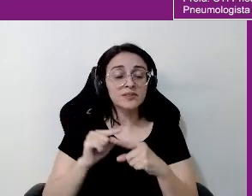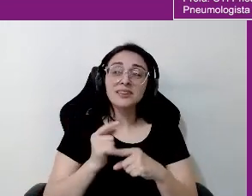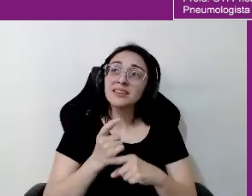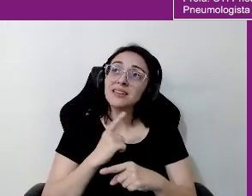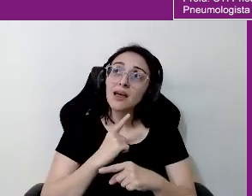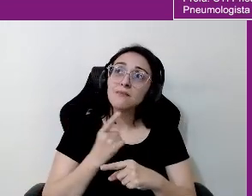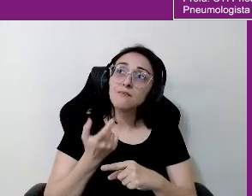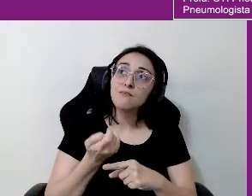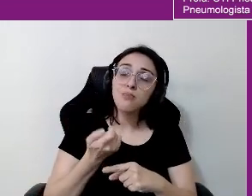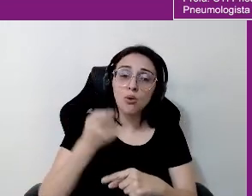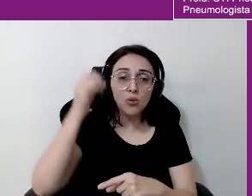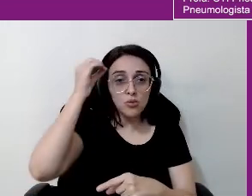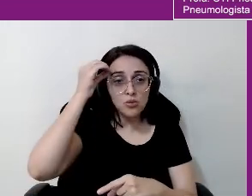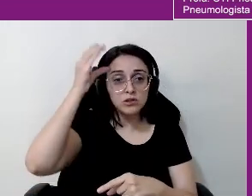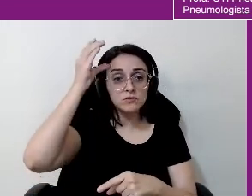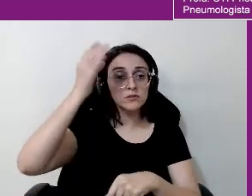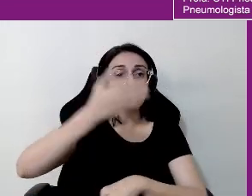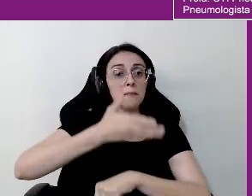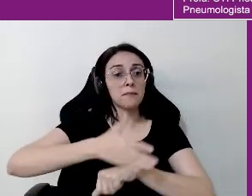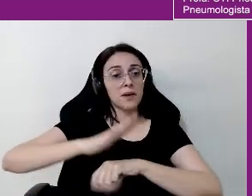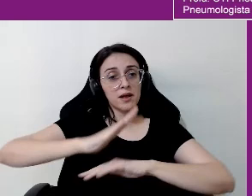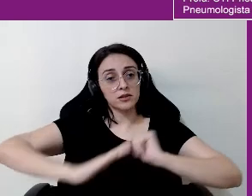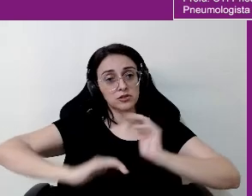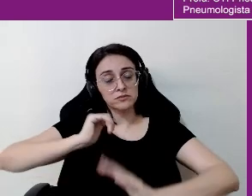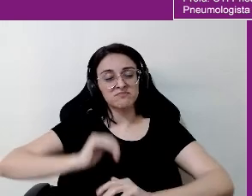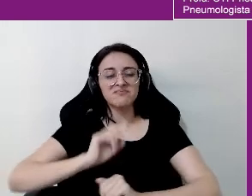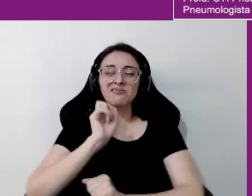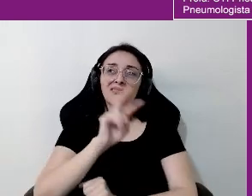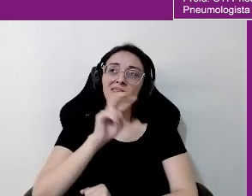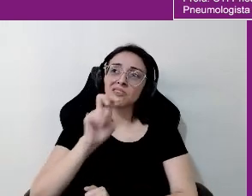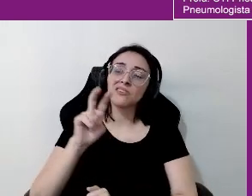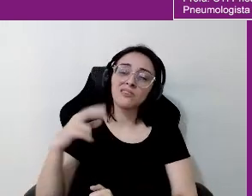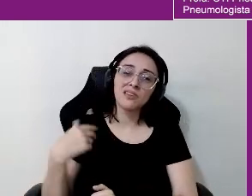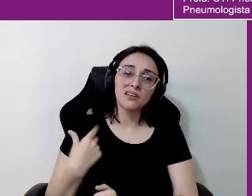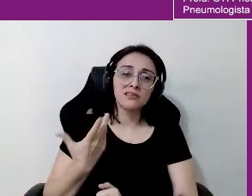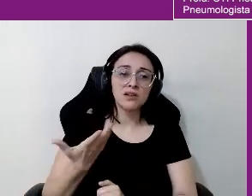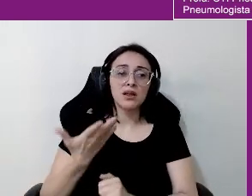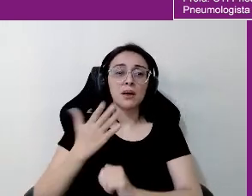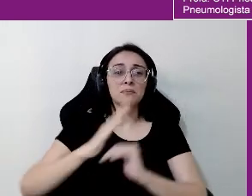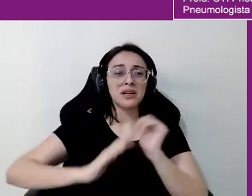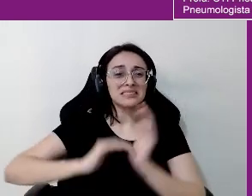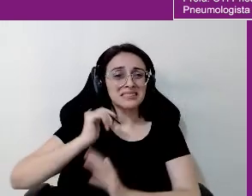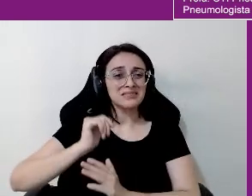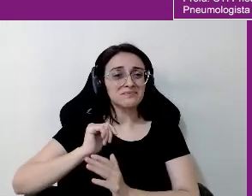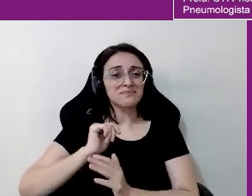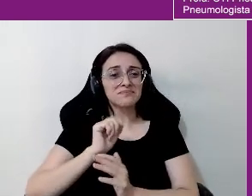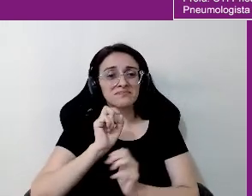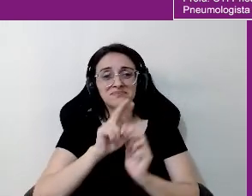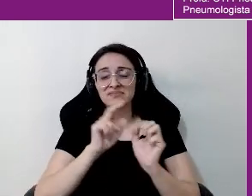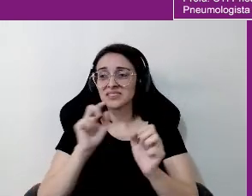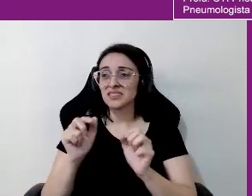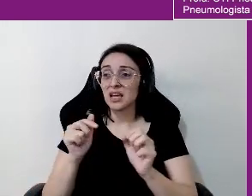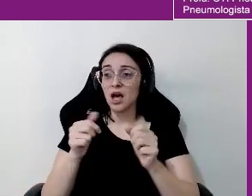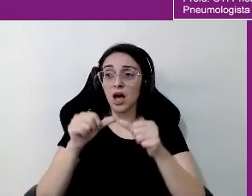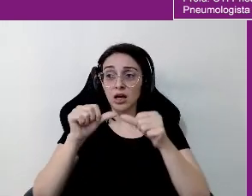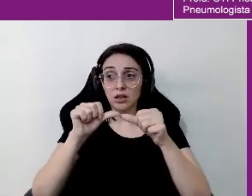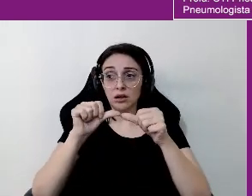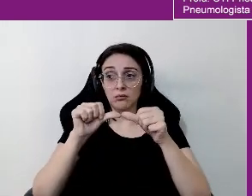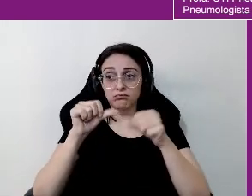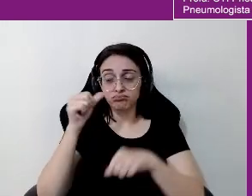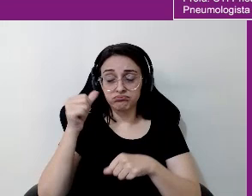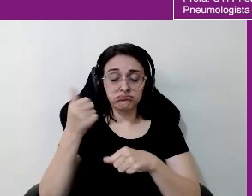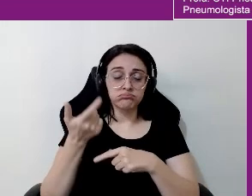pouco conhecimento na prática. A gente cansa de ver na prática uma série de assincronia que não